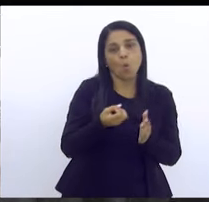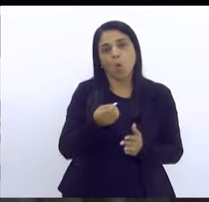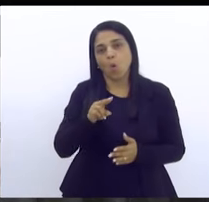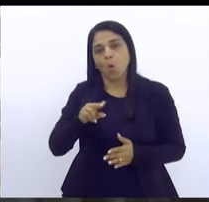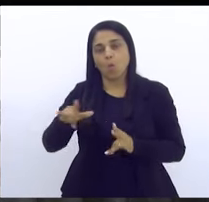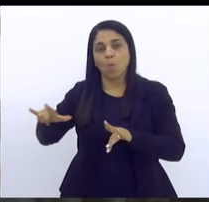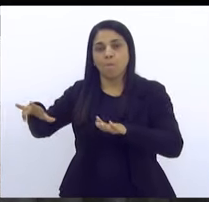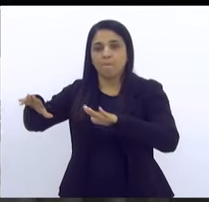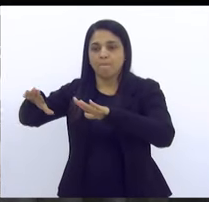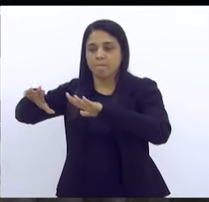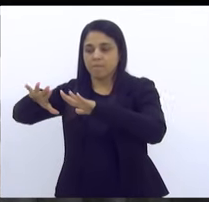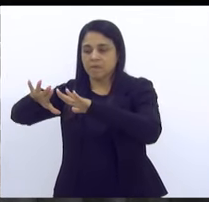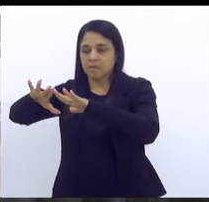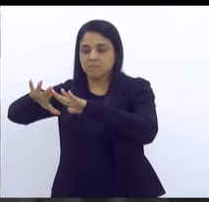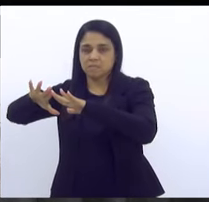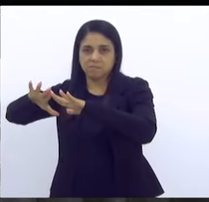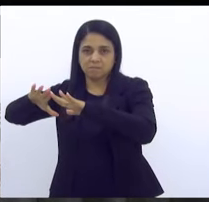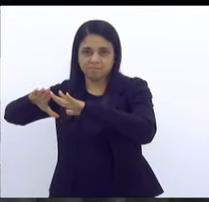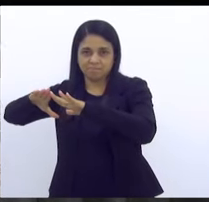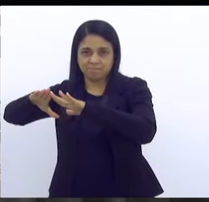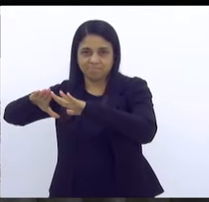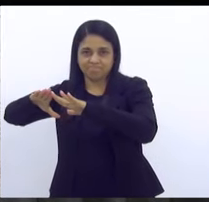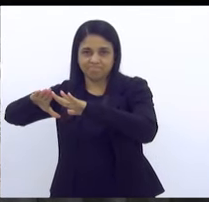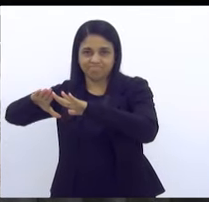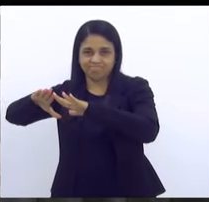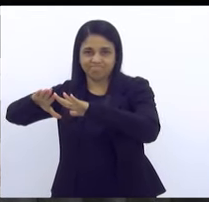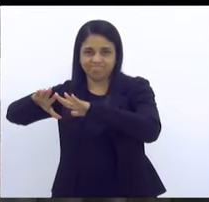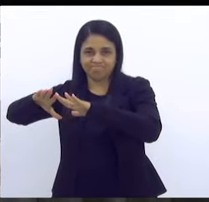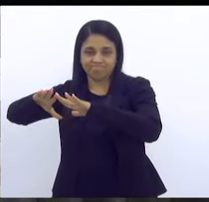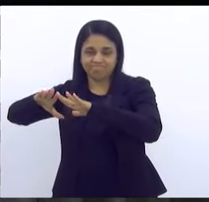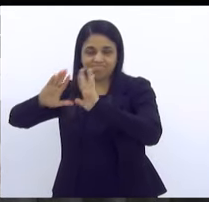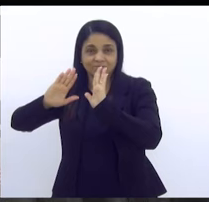As organizações criminosas aí estão. Então,